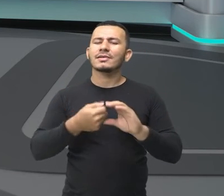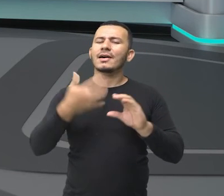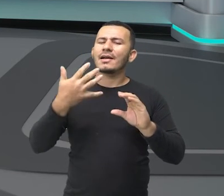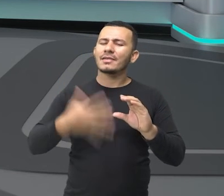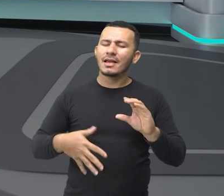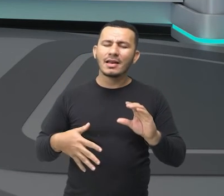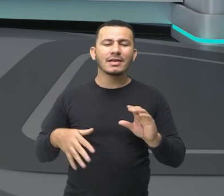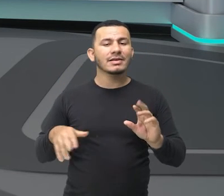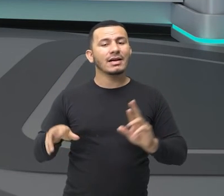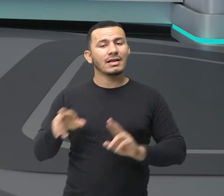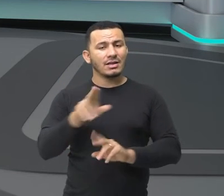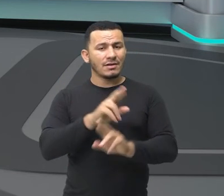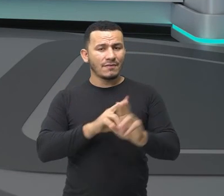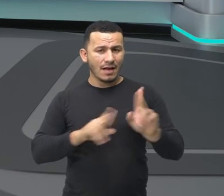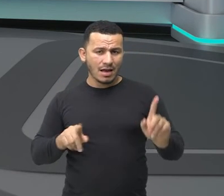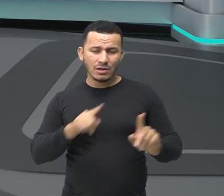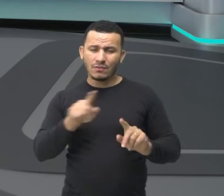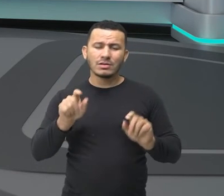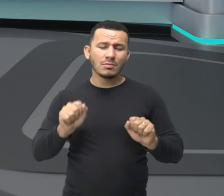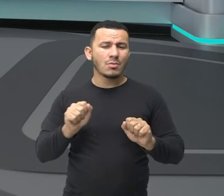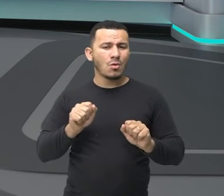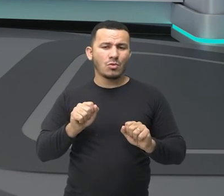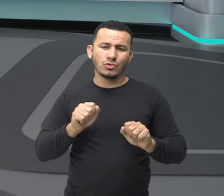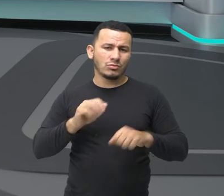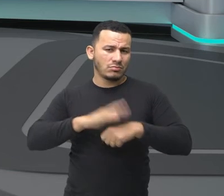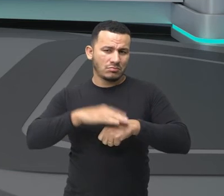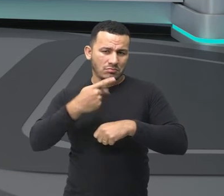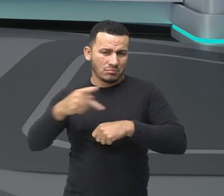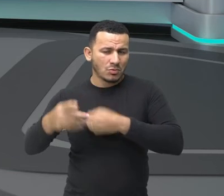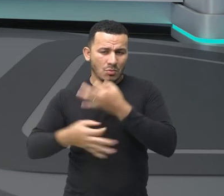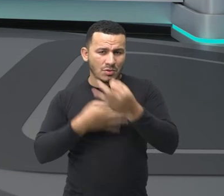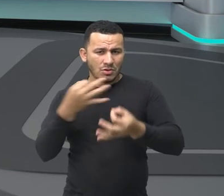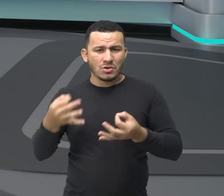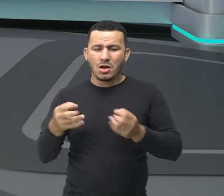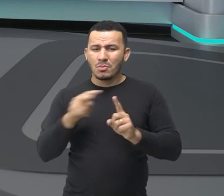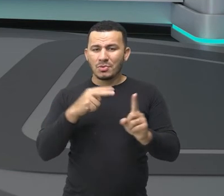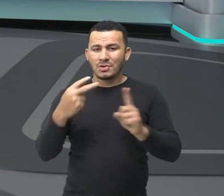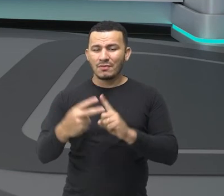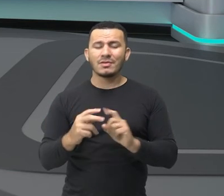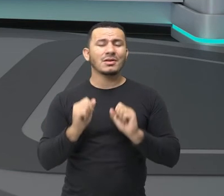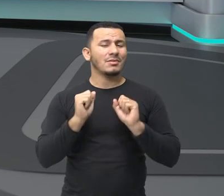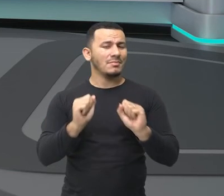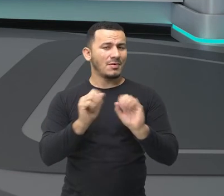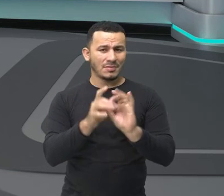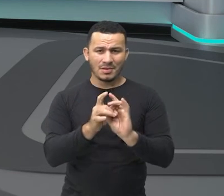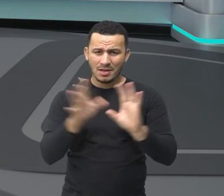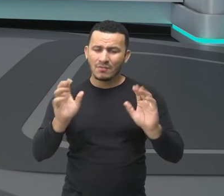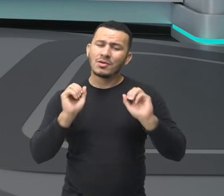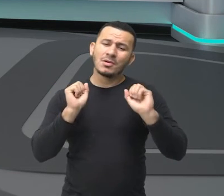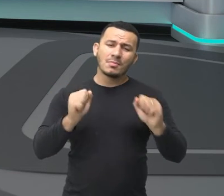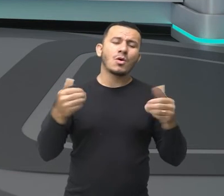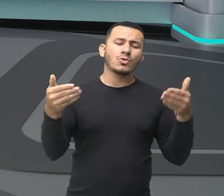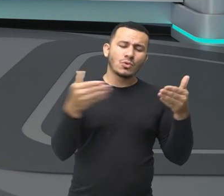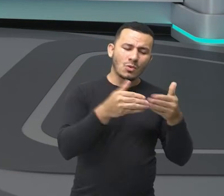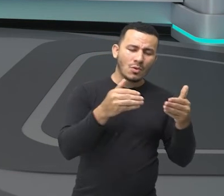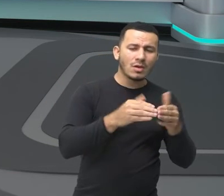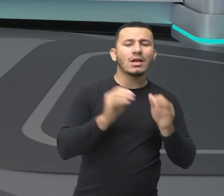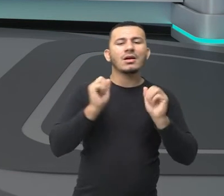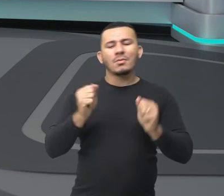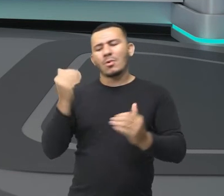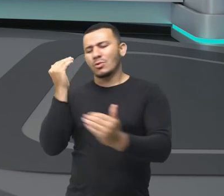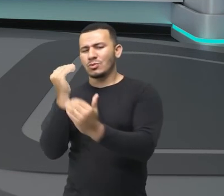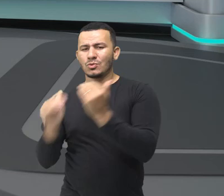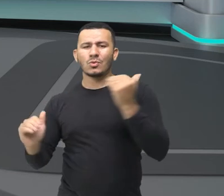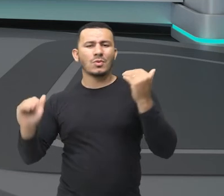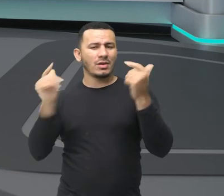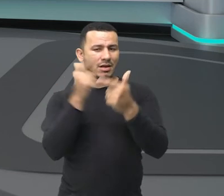suas características próprias, você pode emitir a sua opinião. Você pode ser contrário, você pode ser